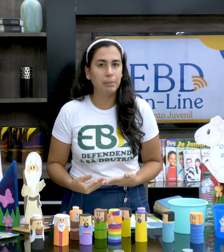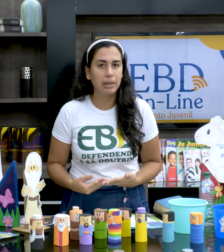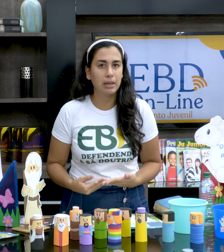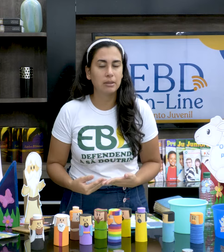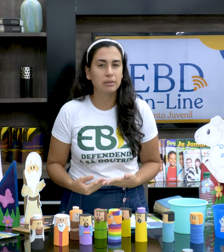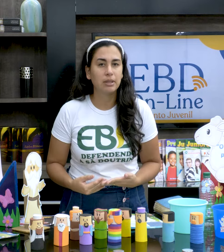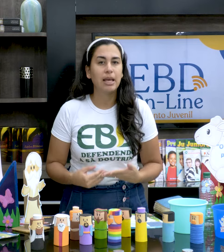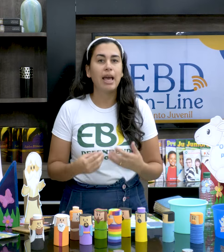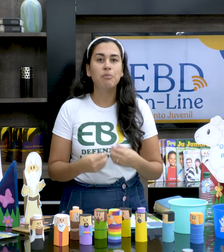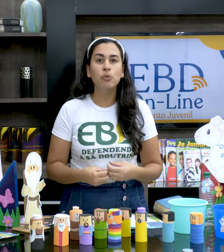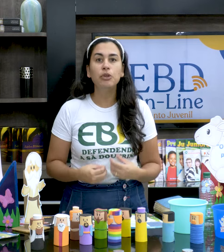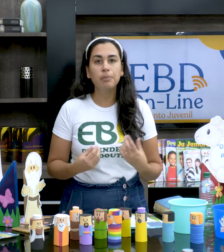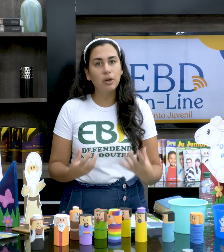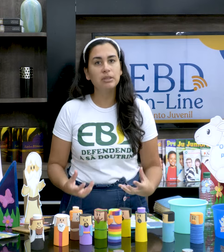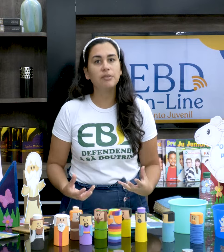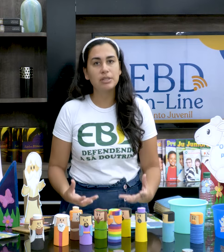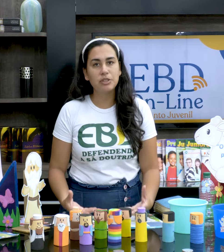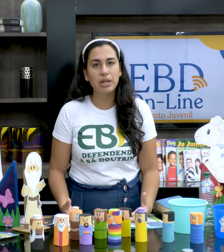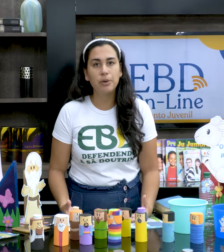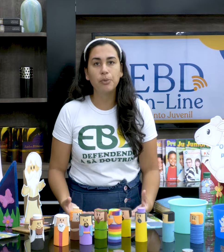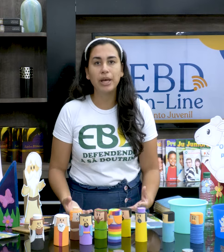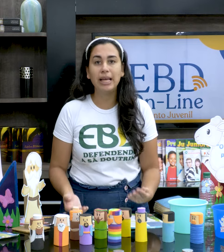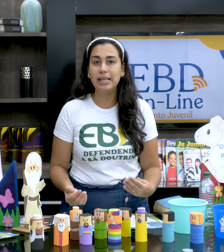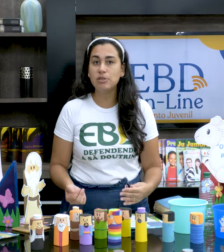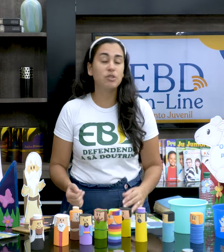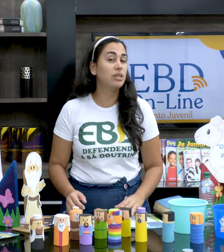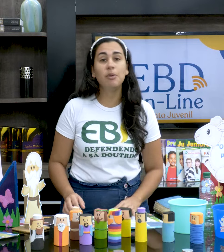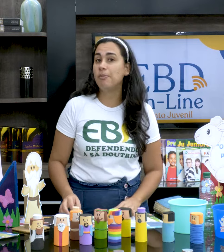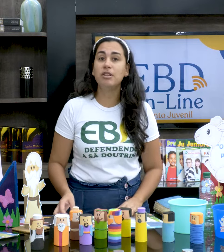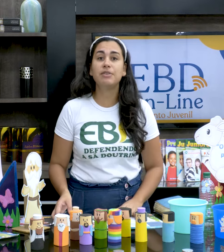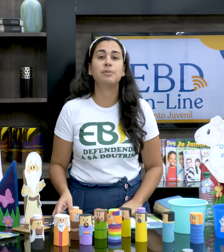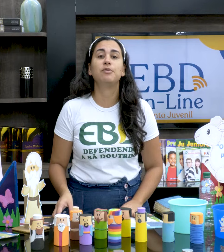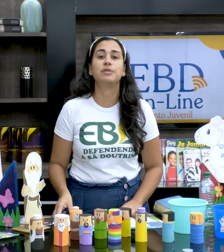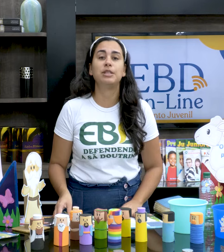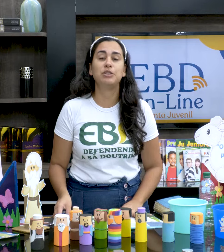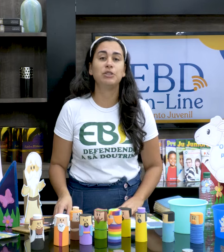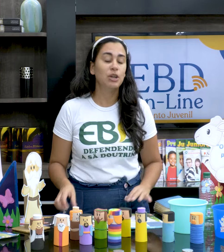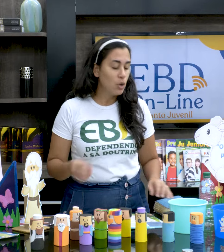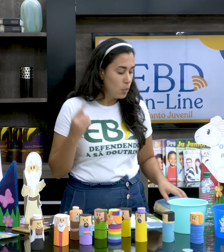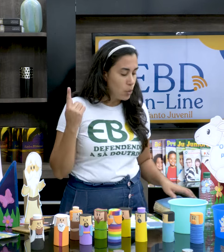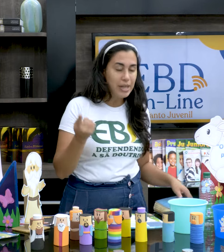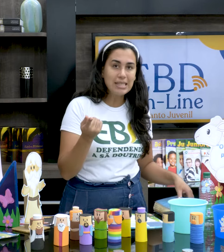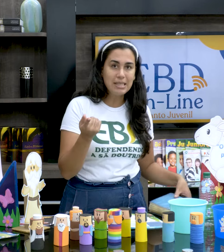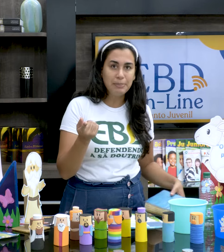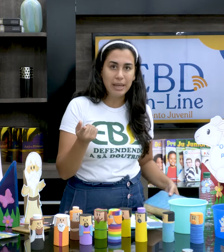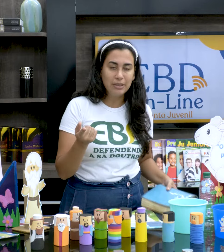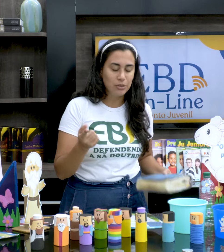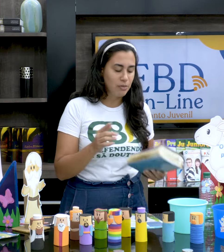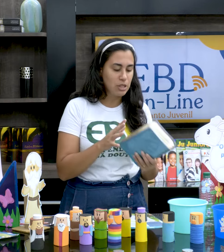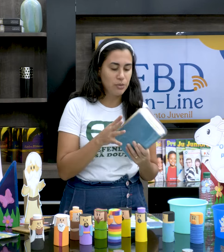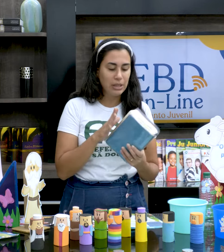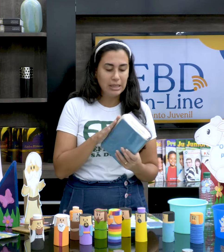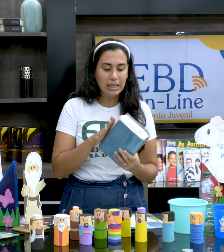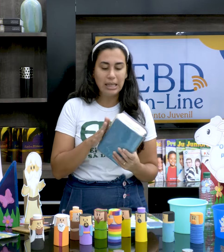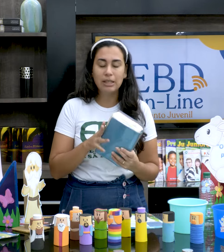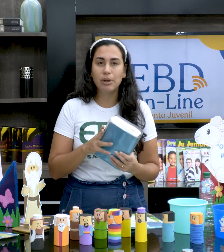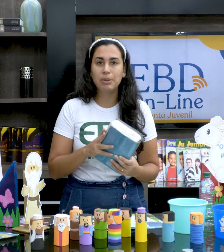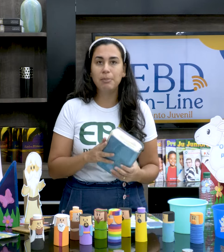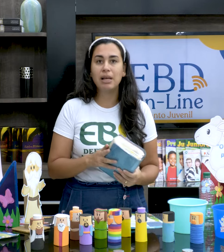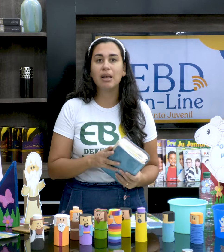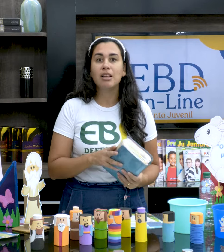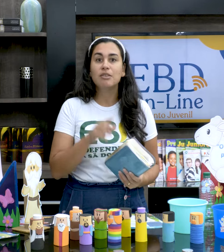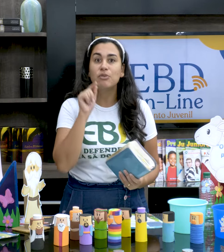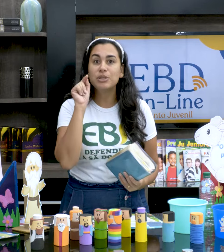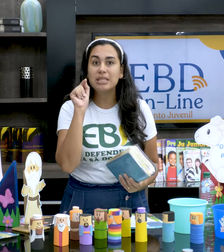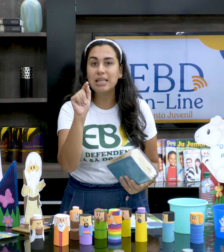leitura bíblica, é muito importante que vocês leiam, porque isso a gente não pode fazer por vocês. O conhecimento que vocês vão adquirir lendo